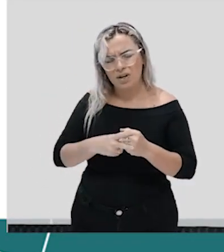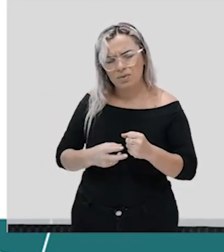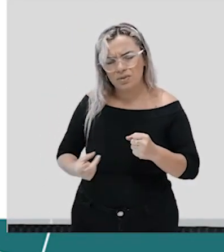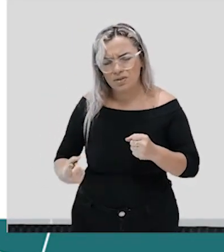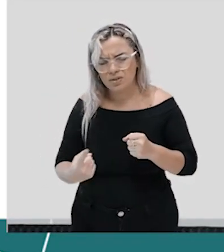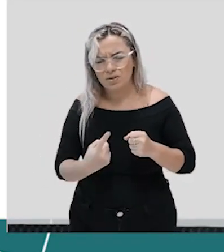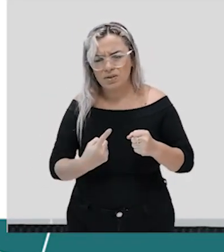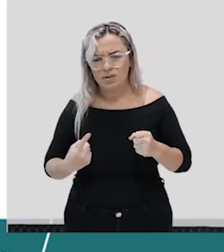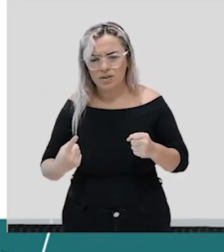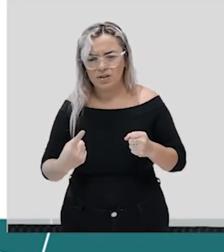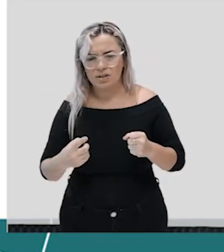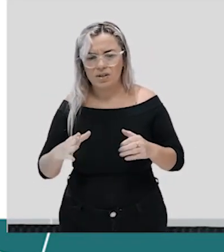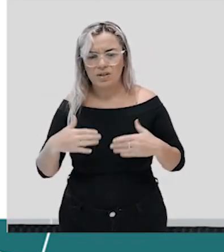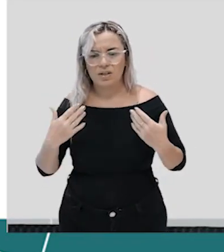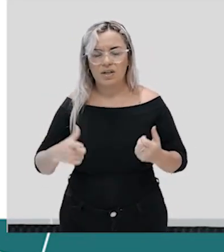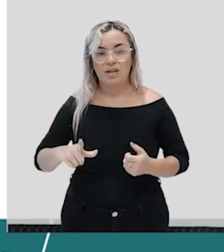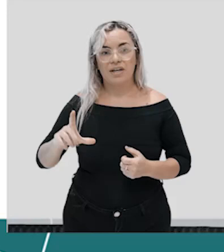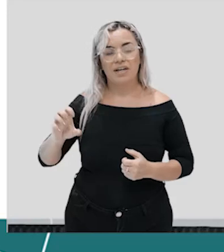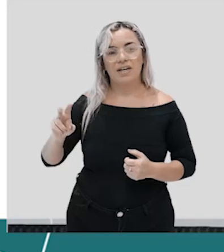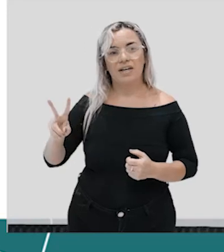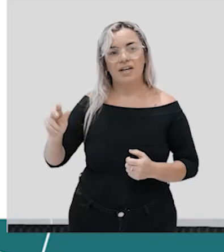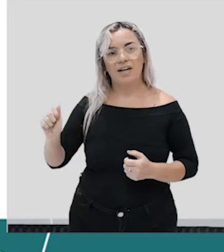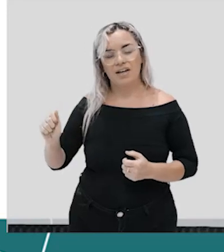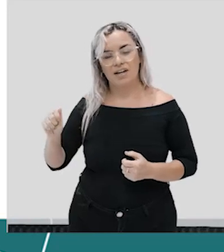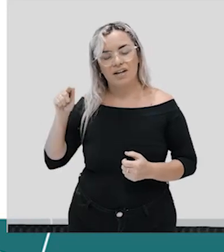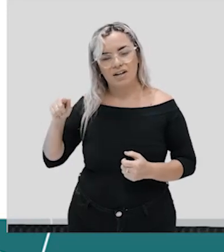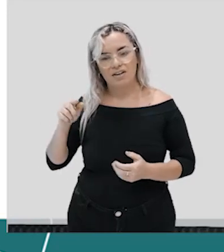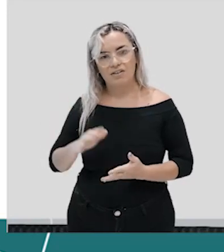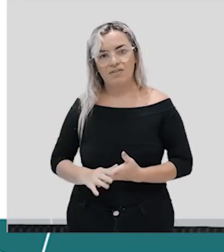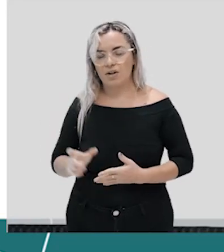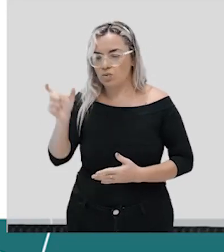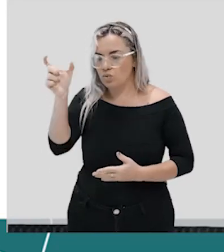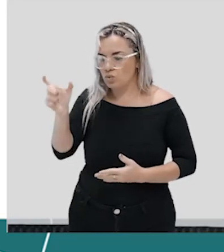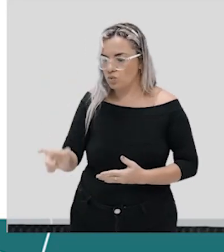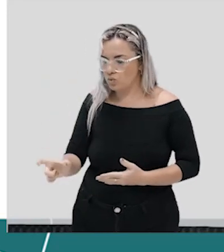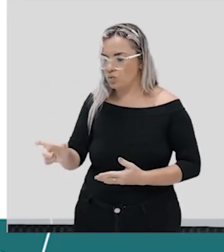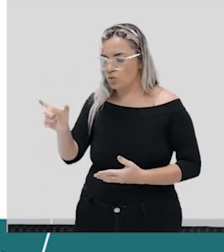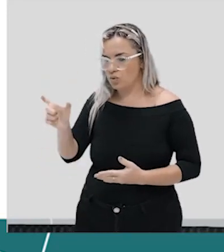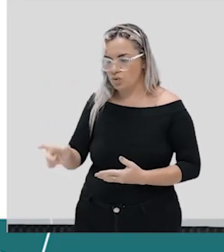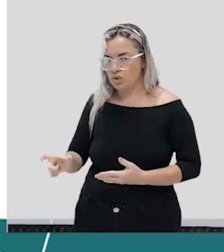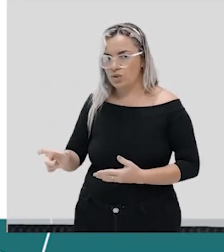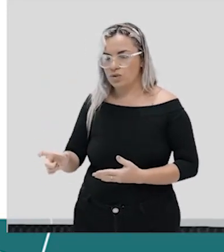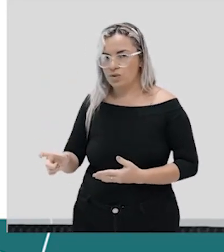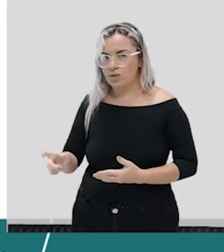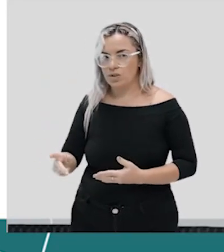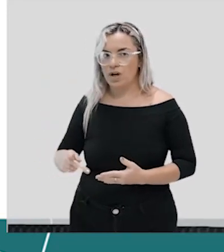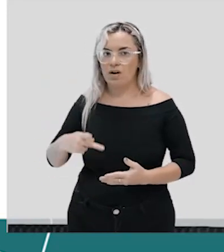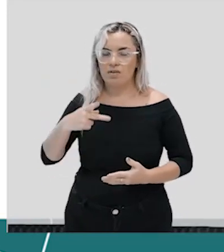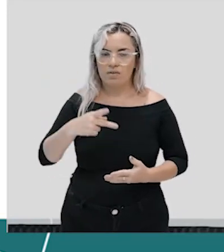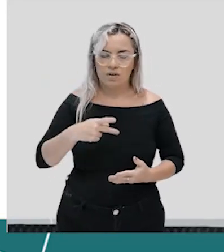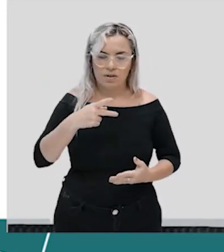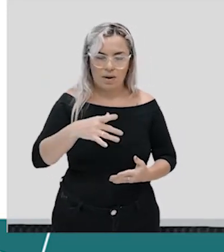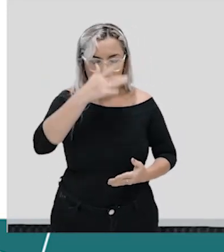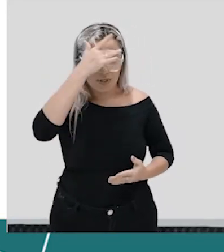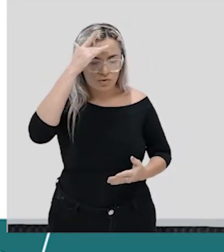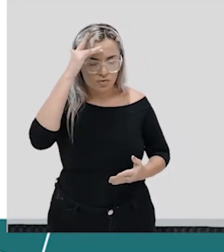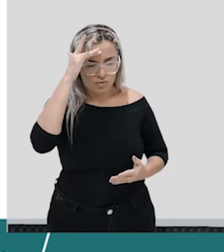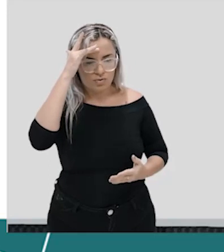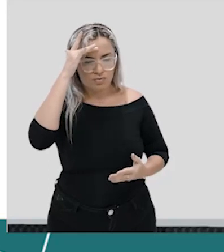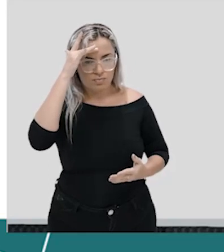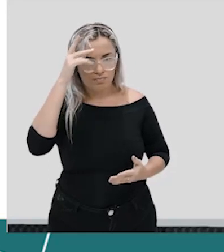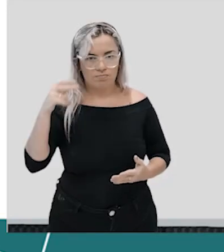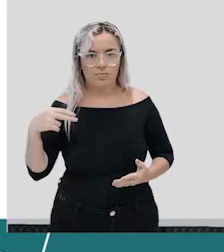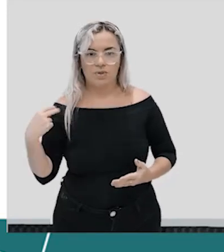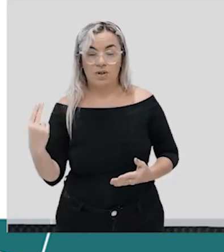leva é a ocorrência, que é o sujeito. A ocorrência leva as pessoas. Que pessoas são essas? Somos